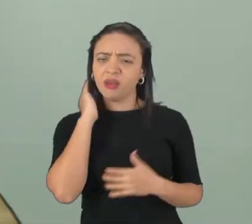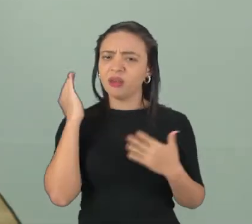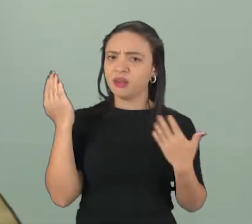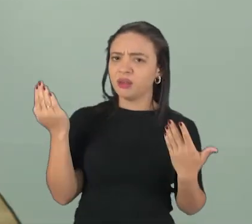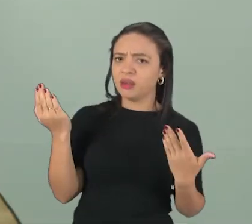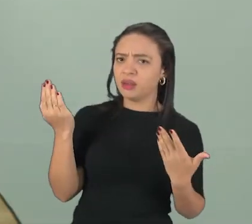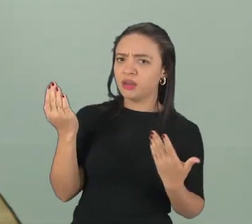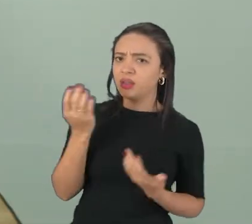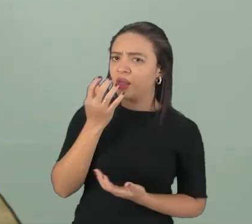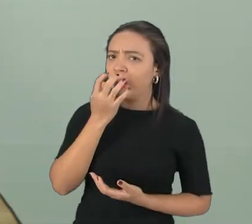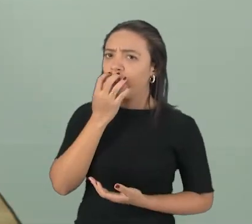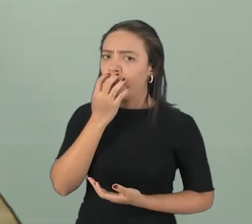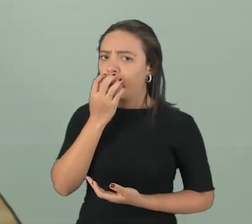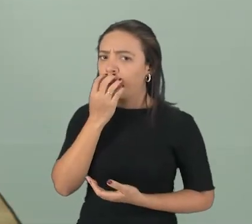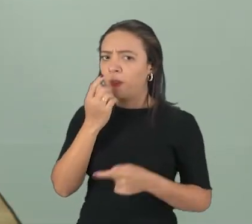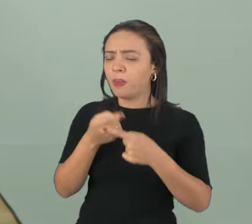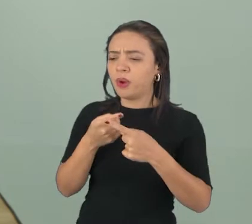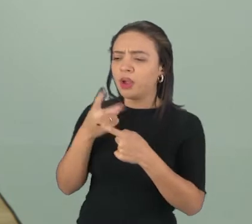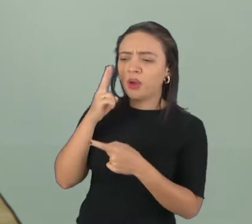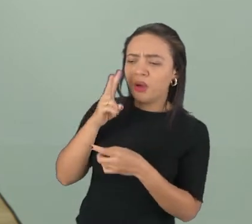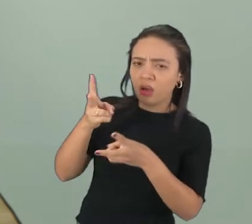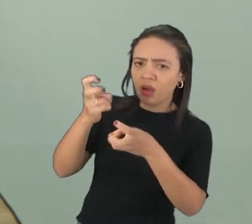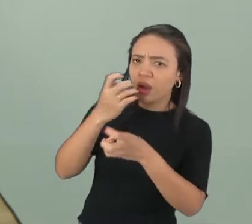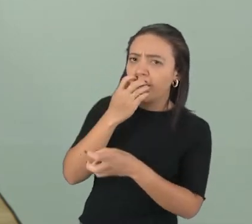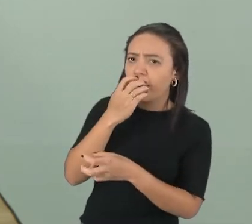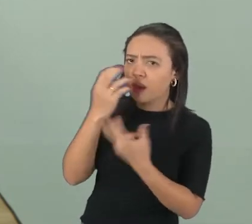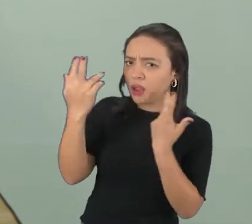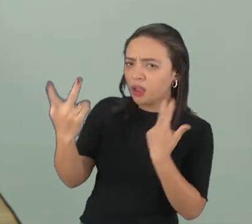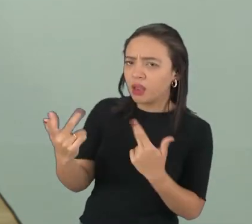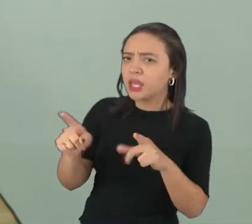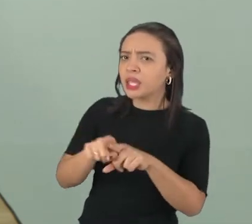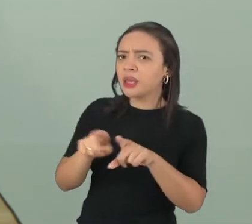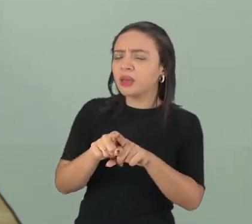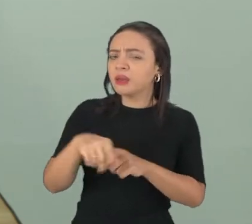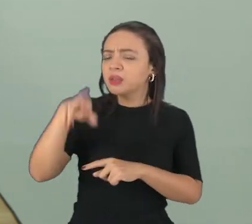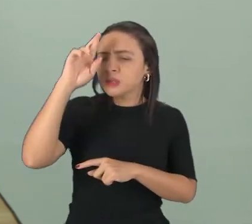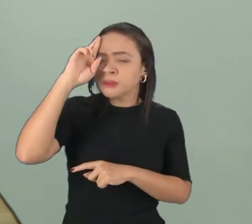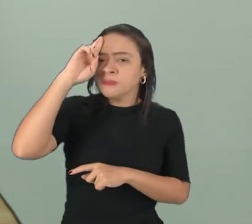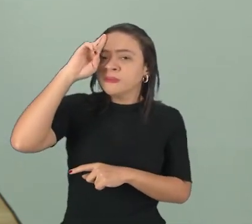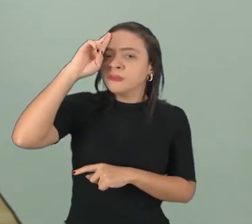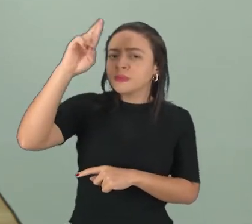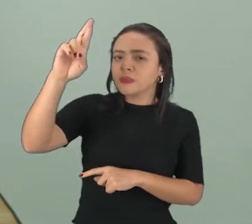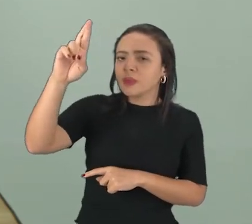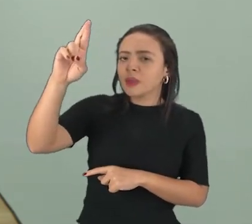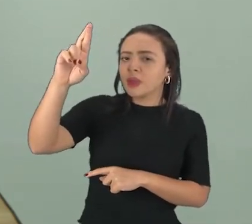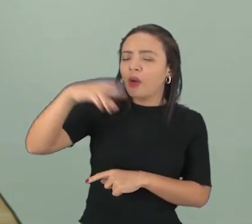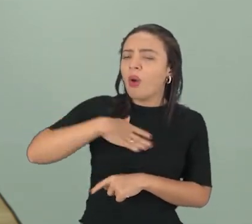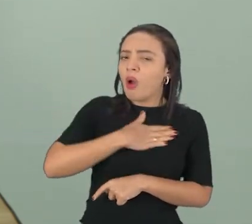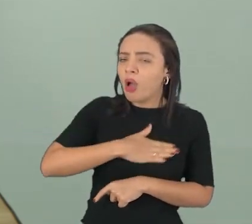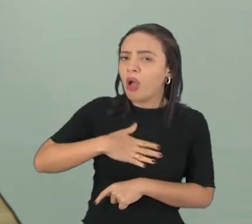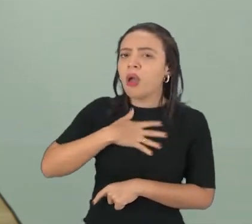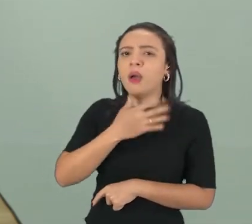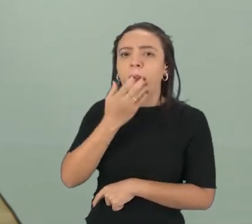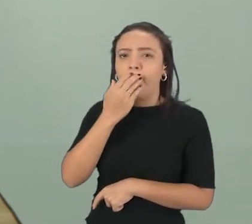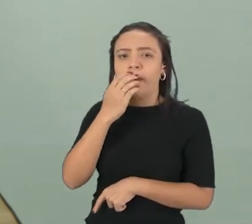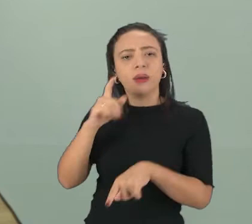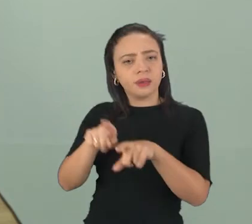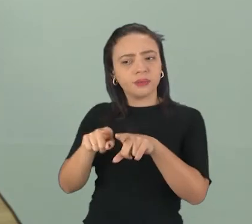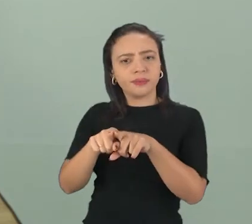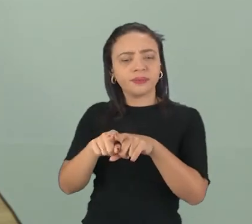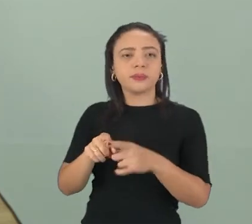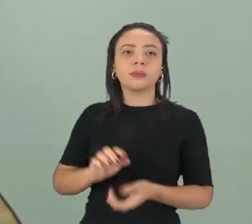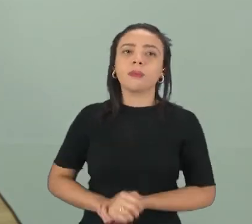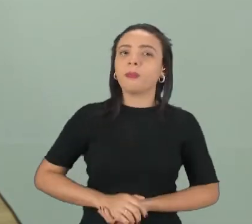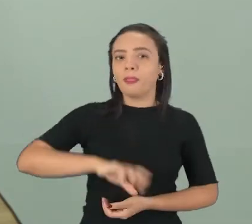preguiça da cachorrinha, por ver o que a cachorrinha fazia? E como o dono via a cachorrinha e tratava a